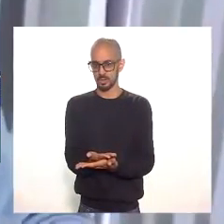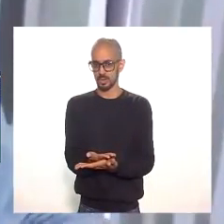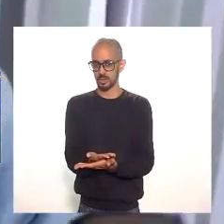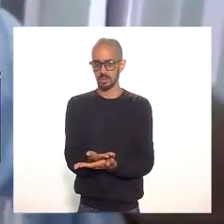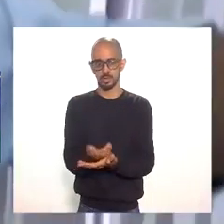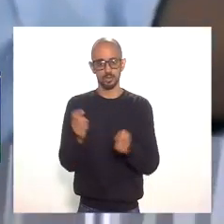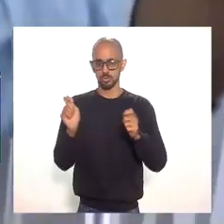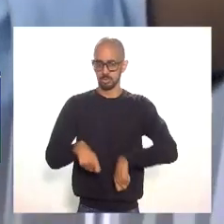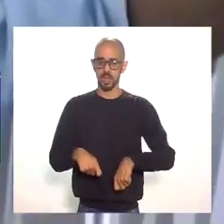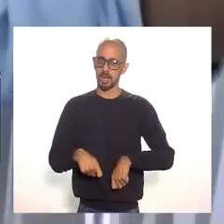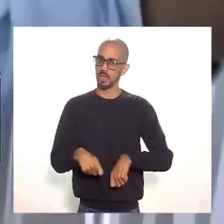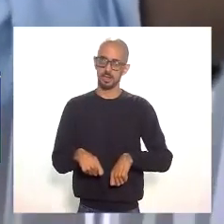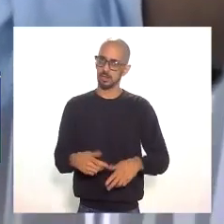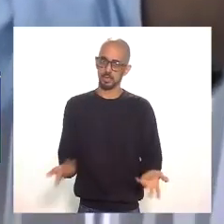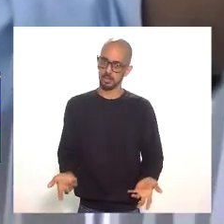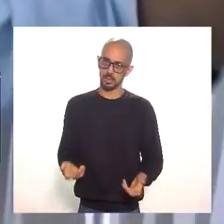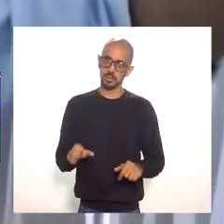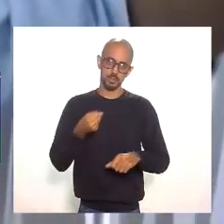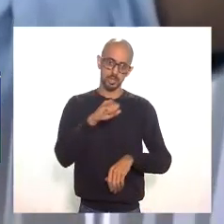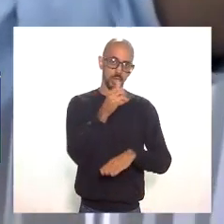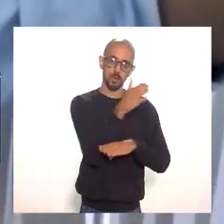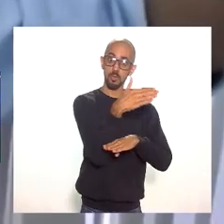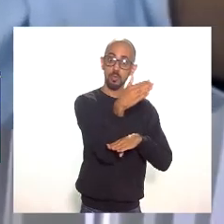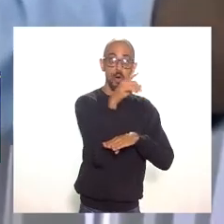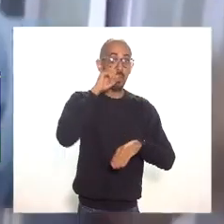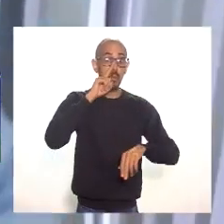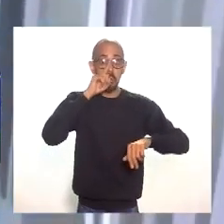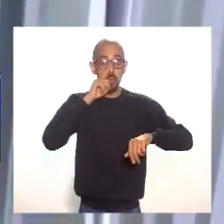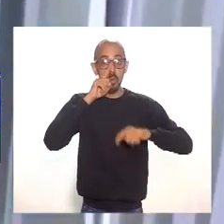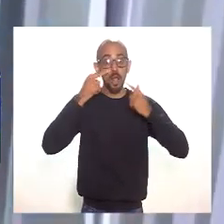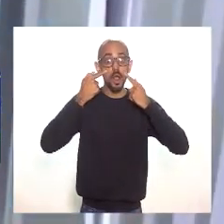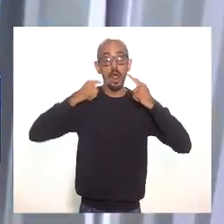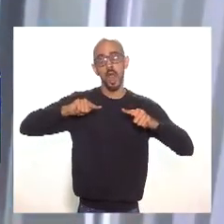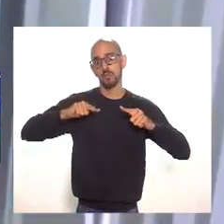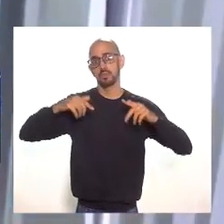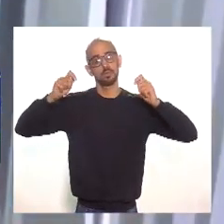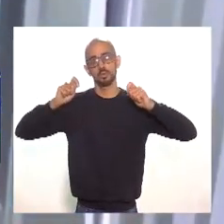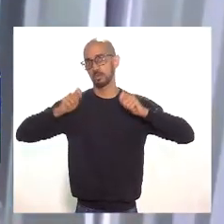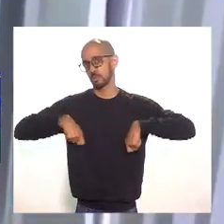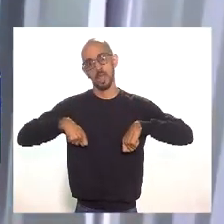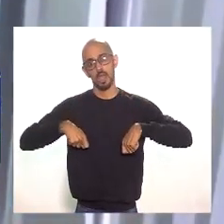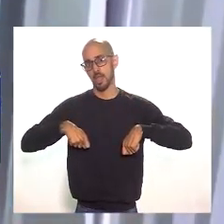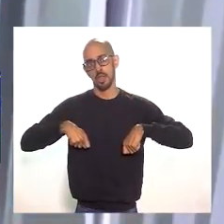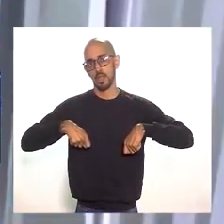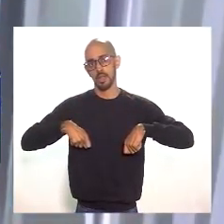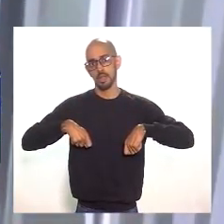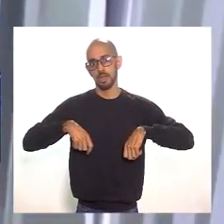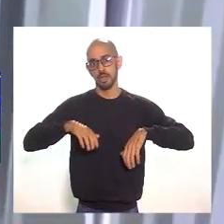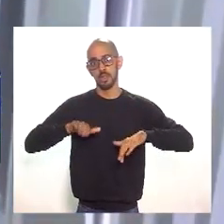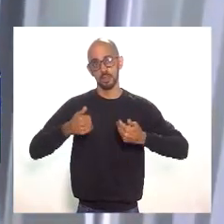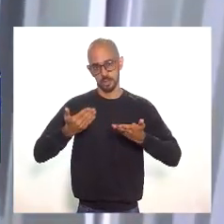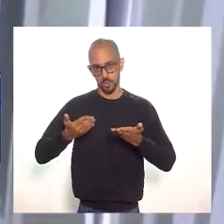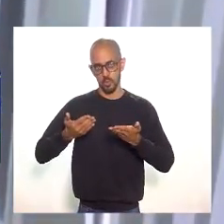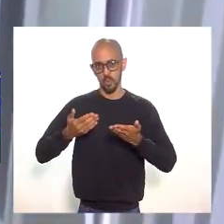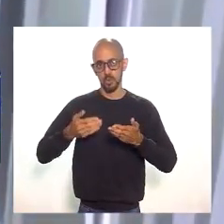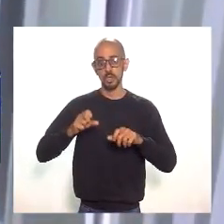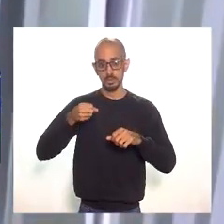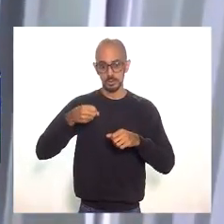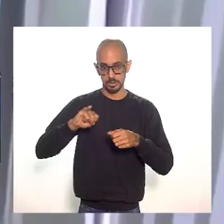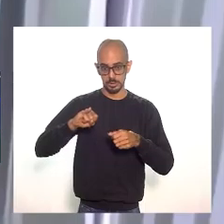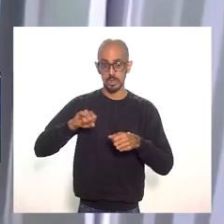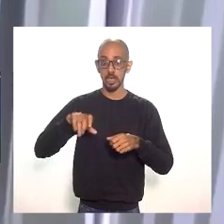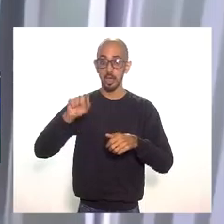notadamente em municípios com bandeira alta, de risco alto ou muito alto. E até essa opção que o deputado Brazão, autor da matéria, pensou, né,